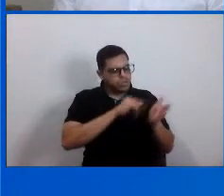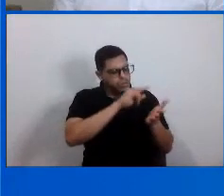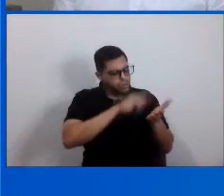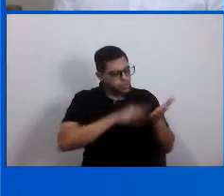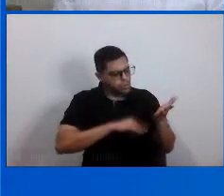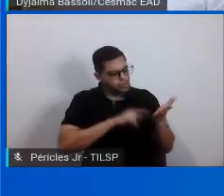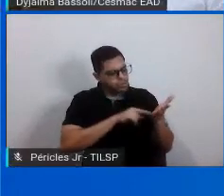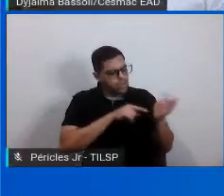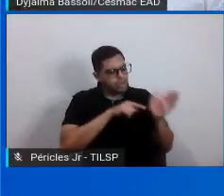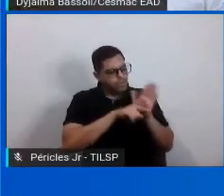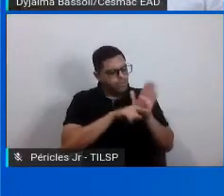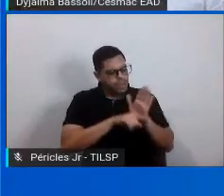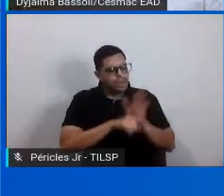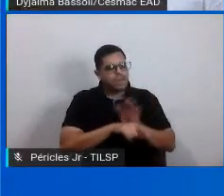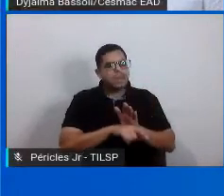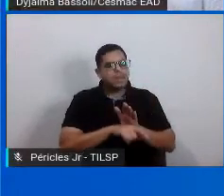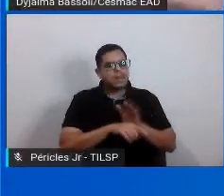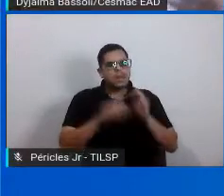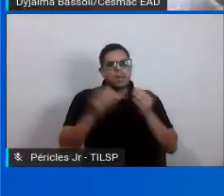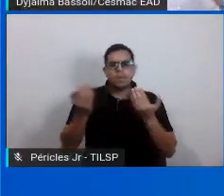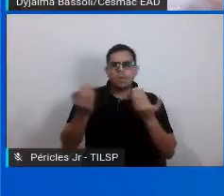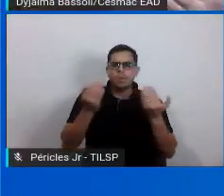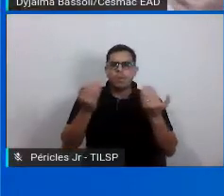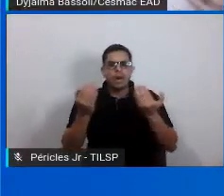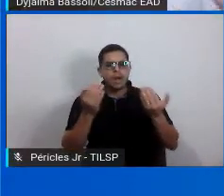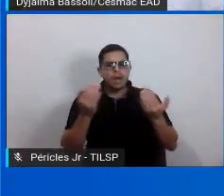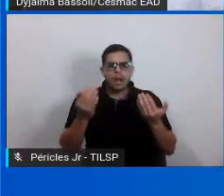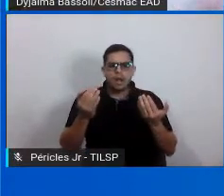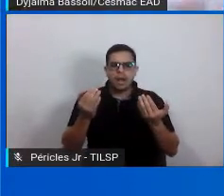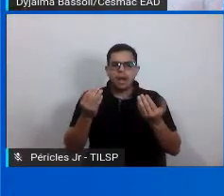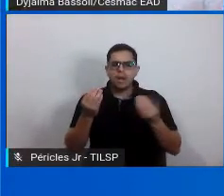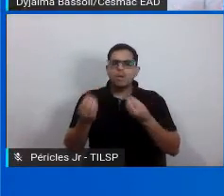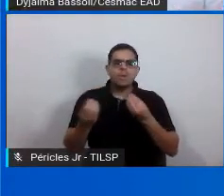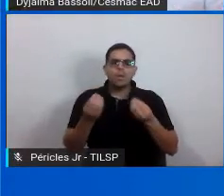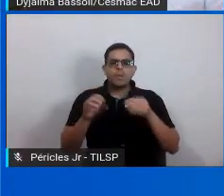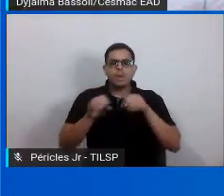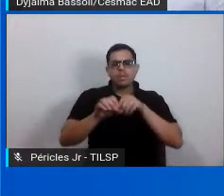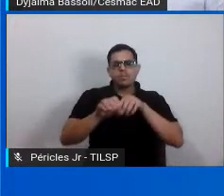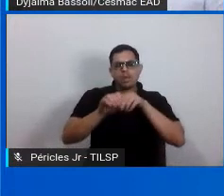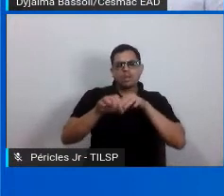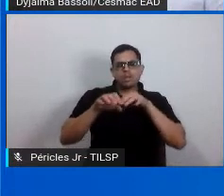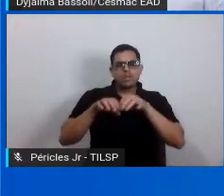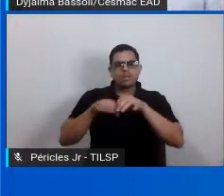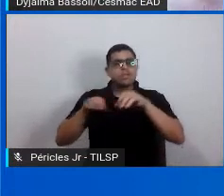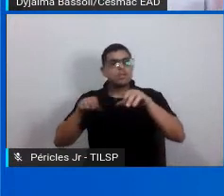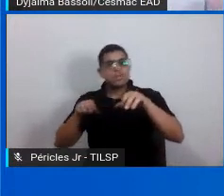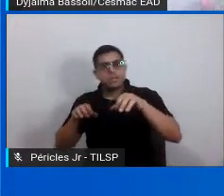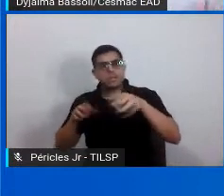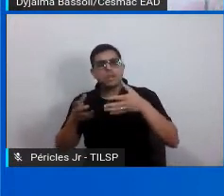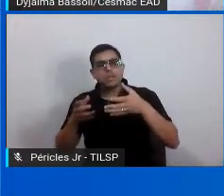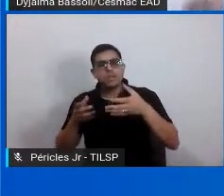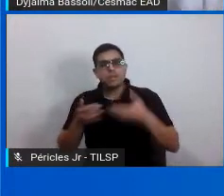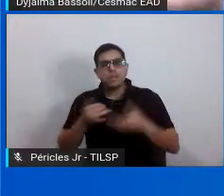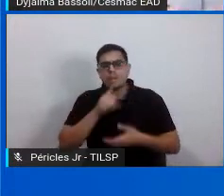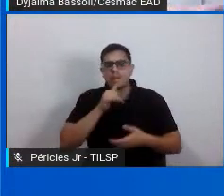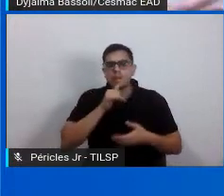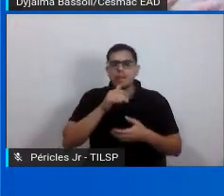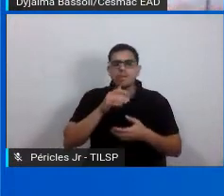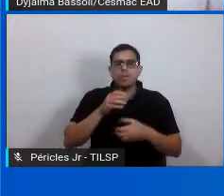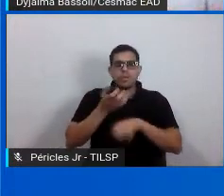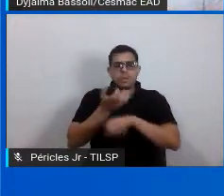parâmetros de qualidade da educação a distância quando ela já trazia necessidade de disciplina de nivelamento por exemplo